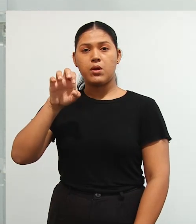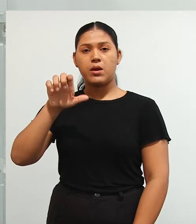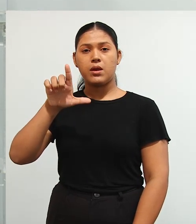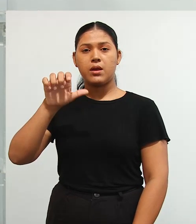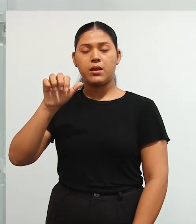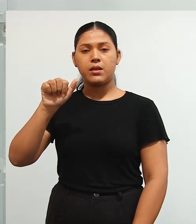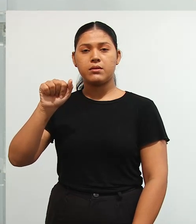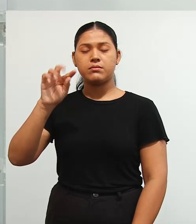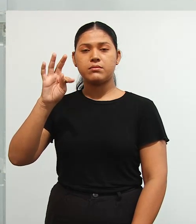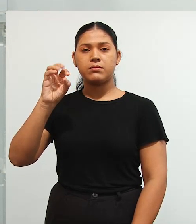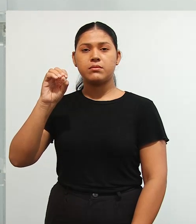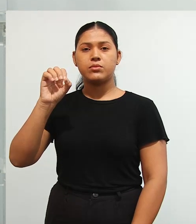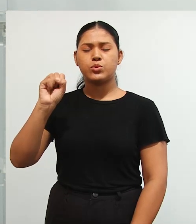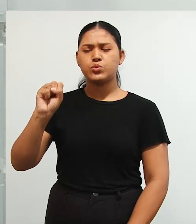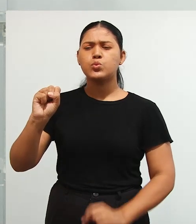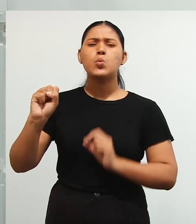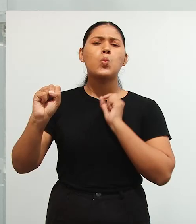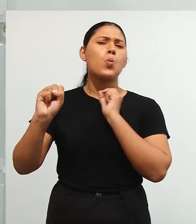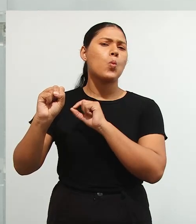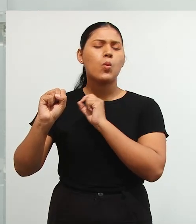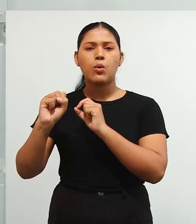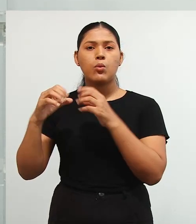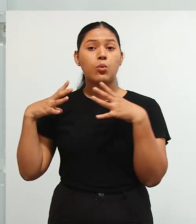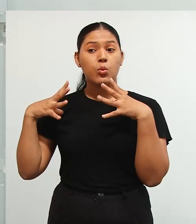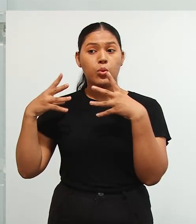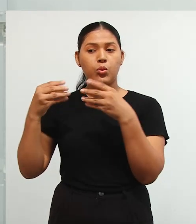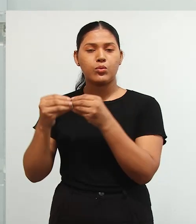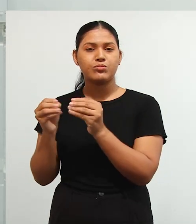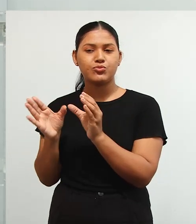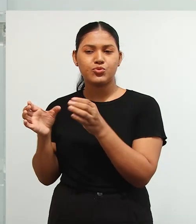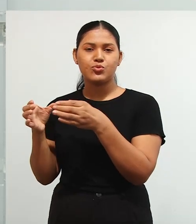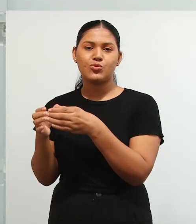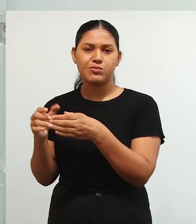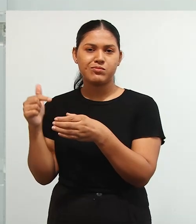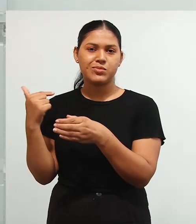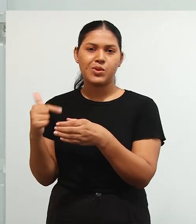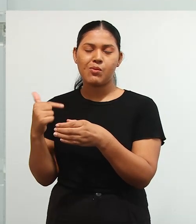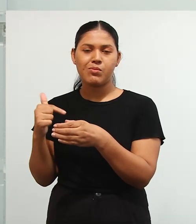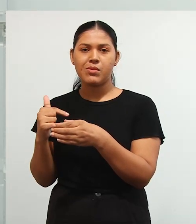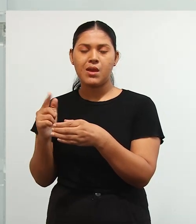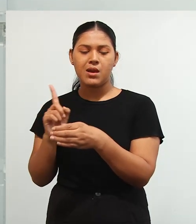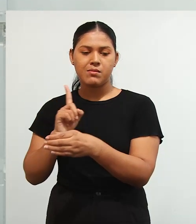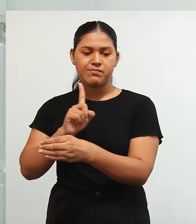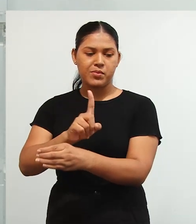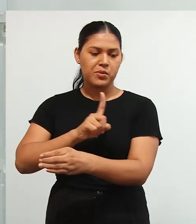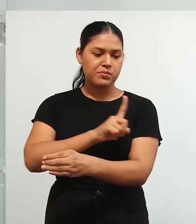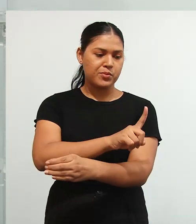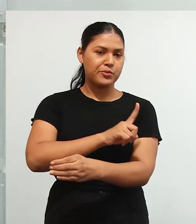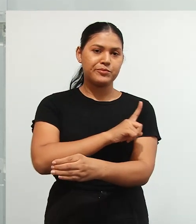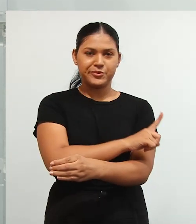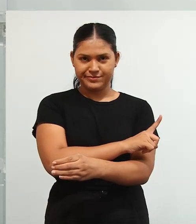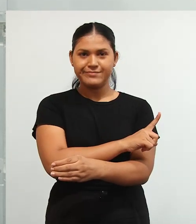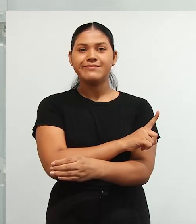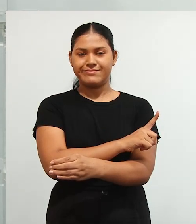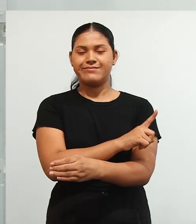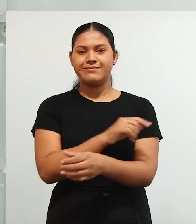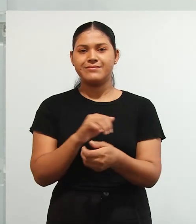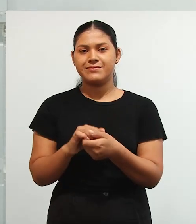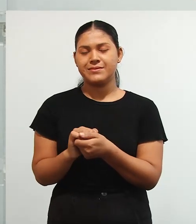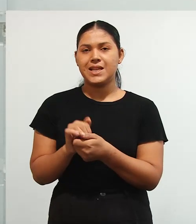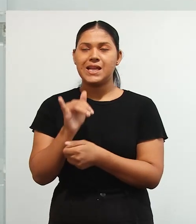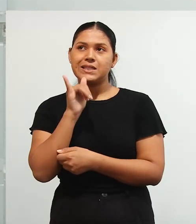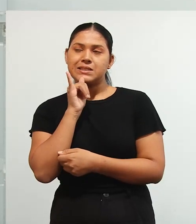são os grupos correlatos? São todos aqueles grupos que geralmente não estão nessas instituições de ensino. Né? Às vezes está